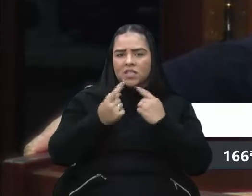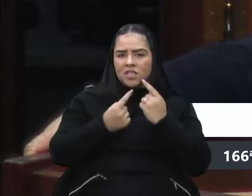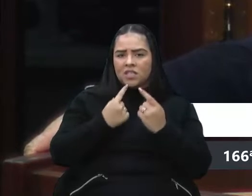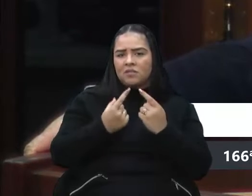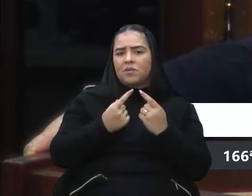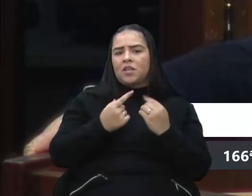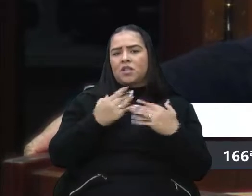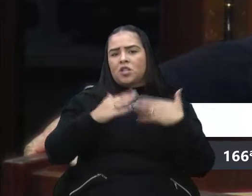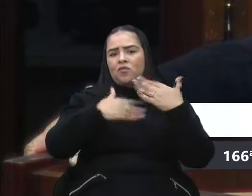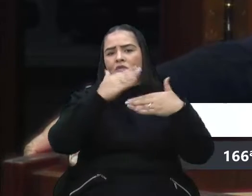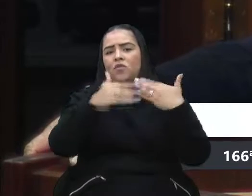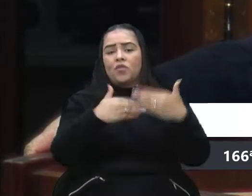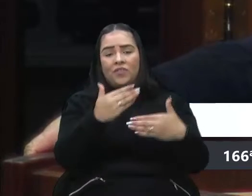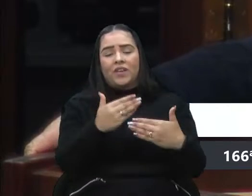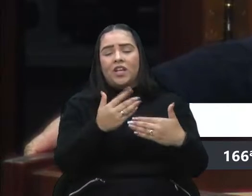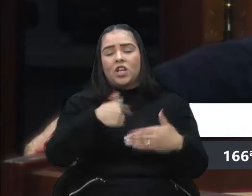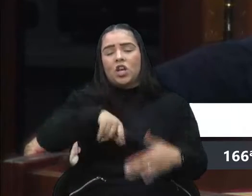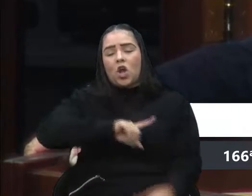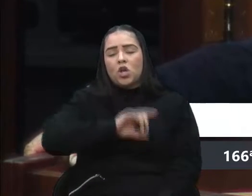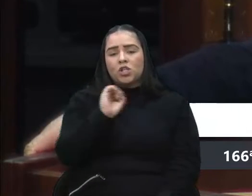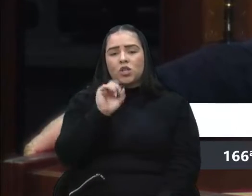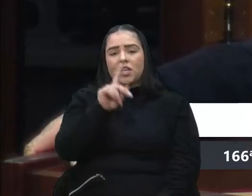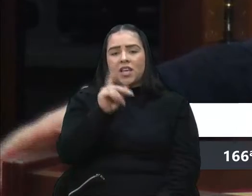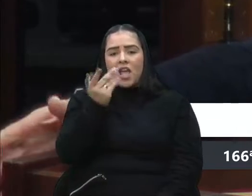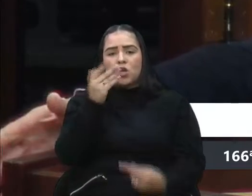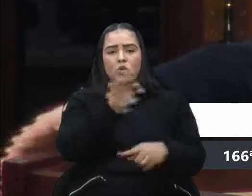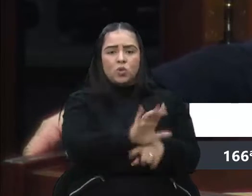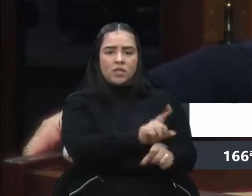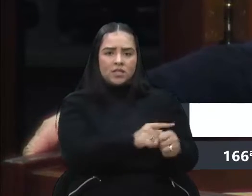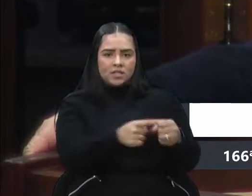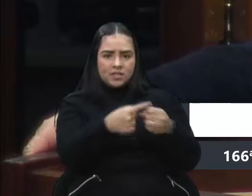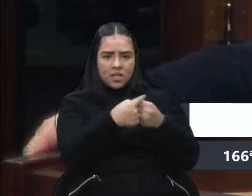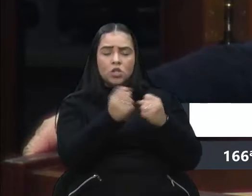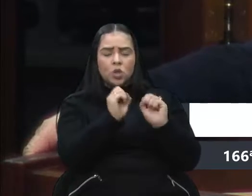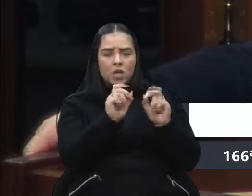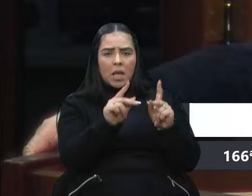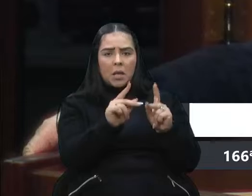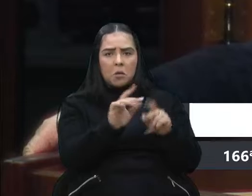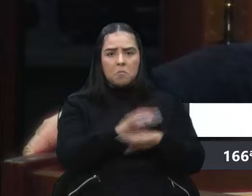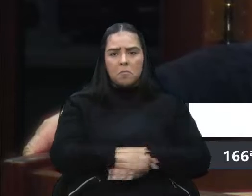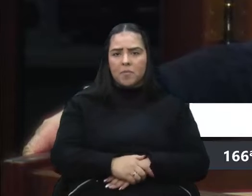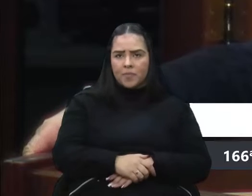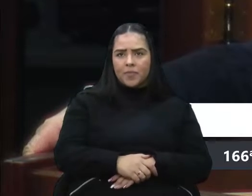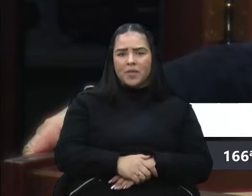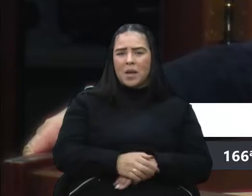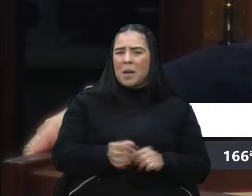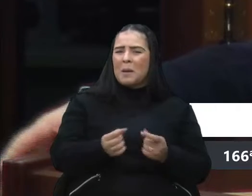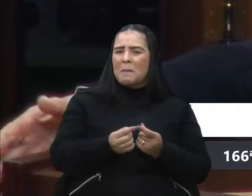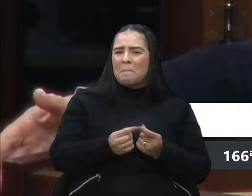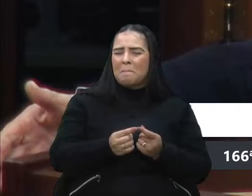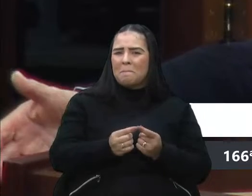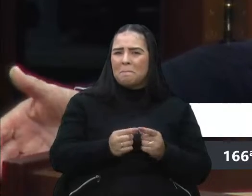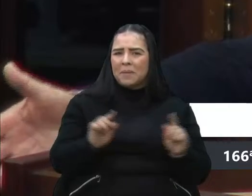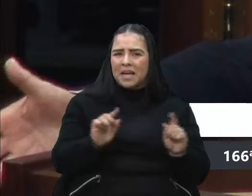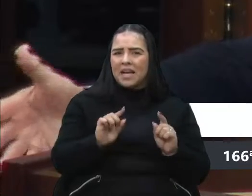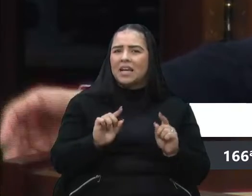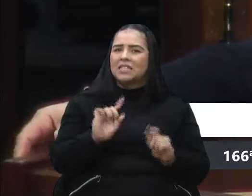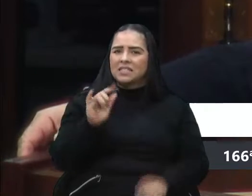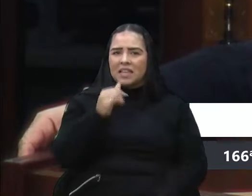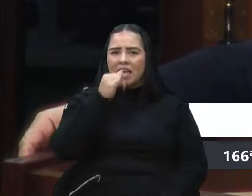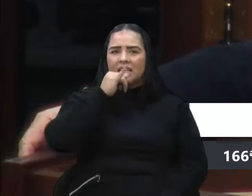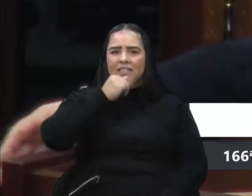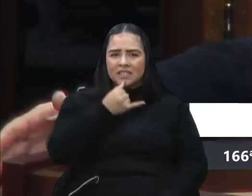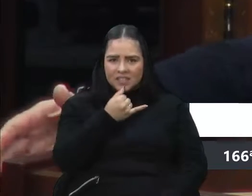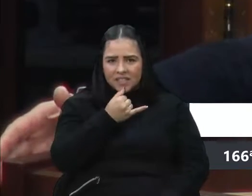são bem-vindas, ajuda a nossa cidade. Ajuda. Mas é muito